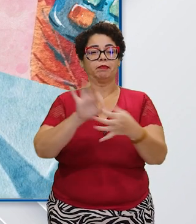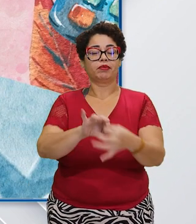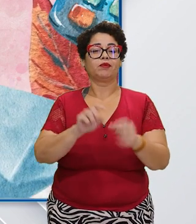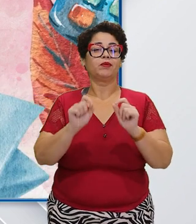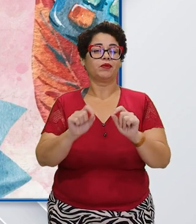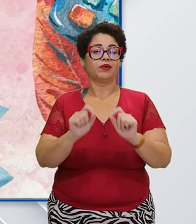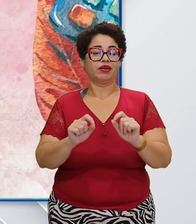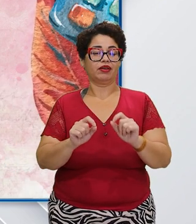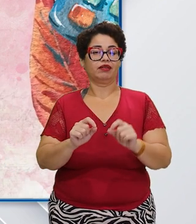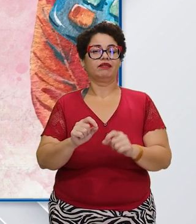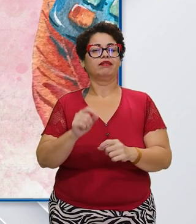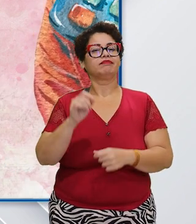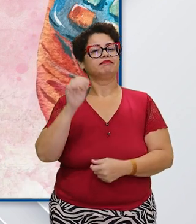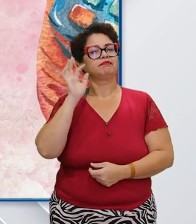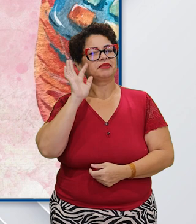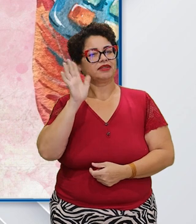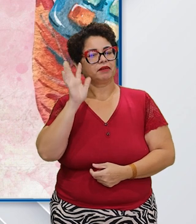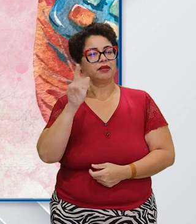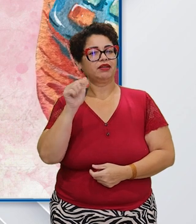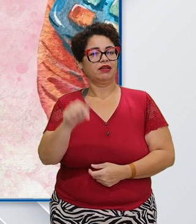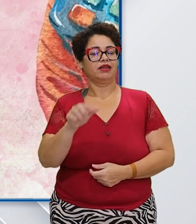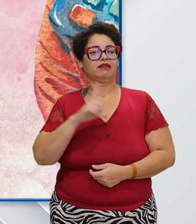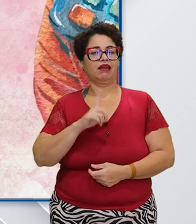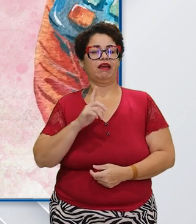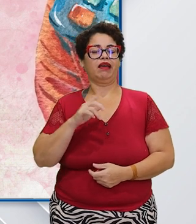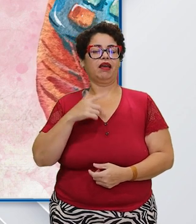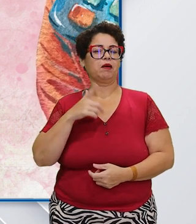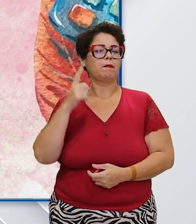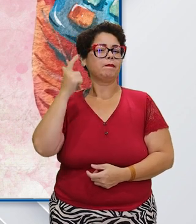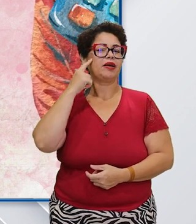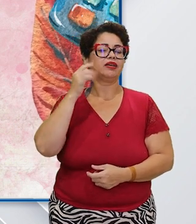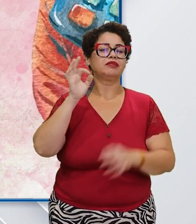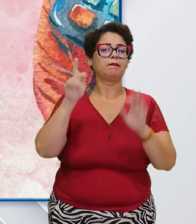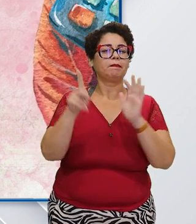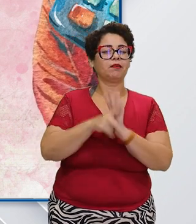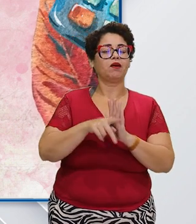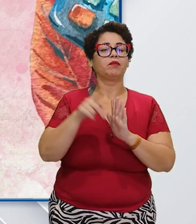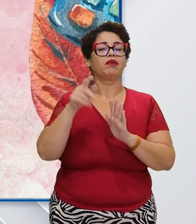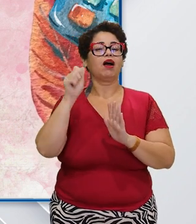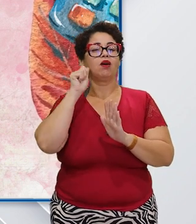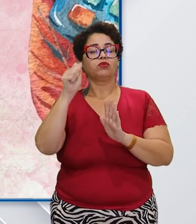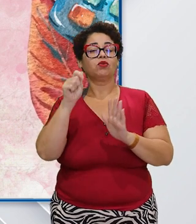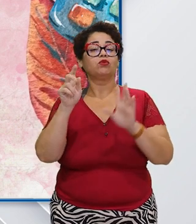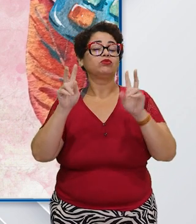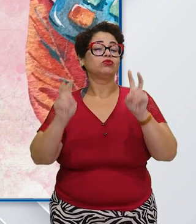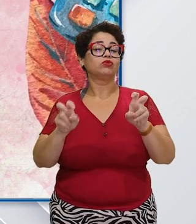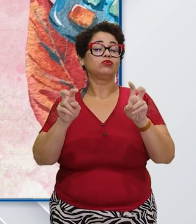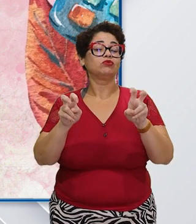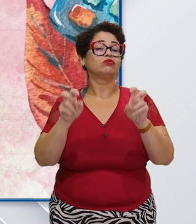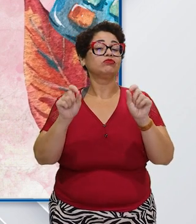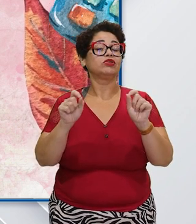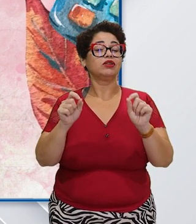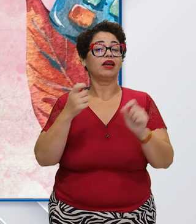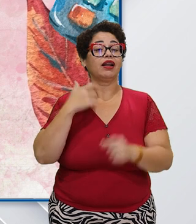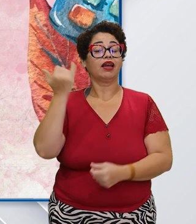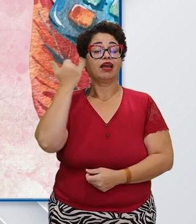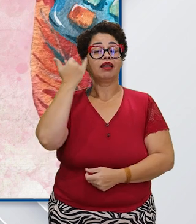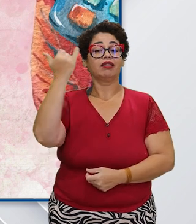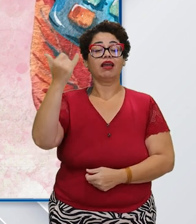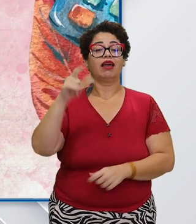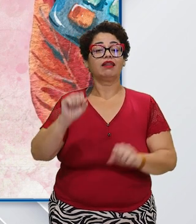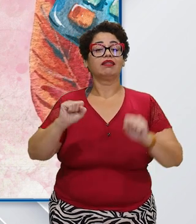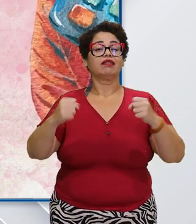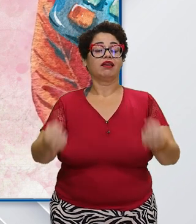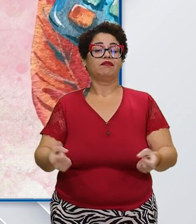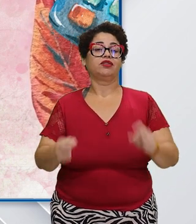associam o ponto de vista é um posicionamento próprio do autor sobre o tema abordado é a ideia que Ele